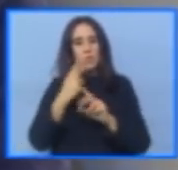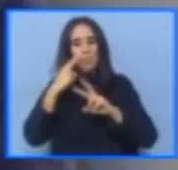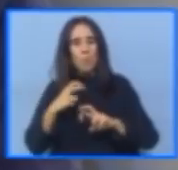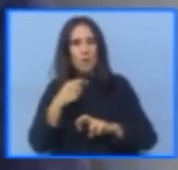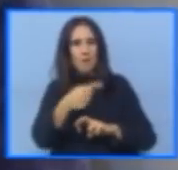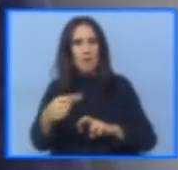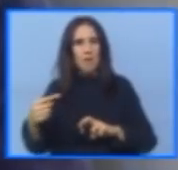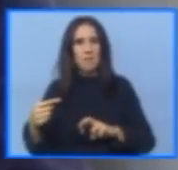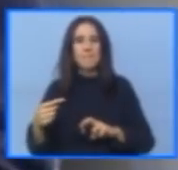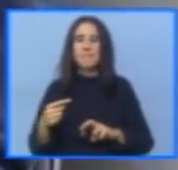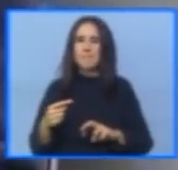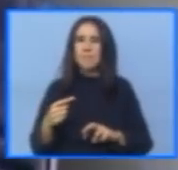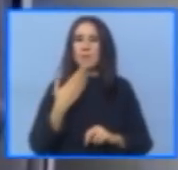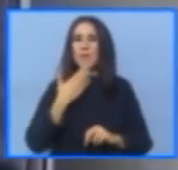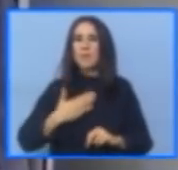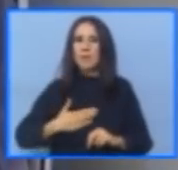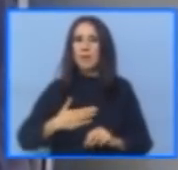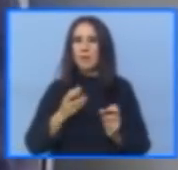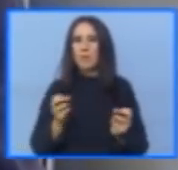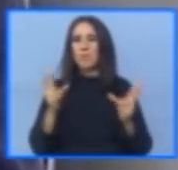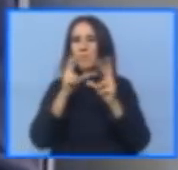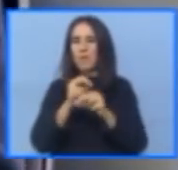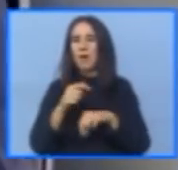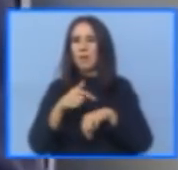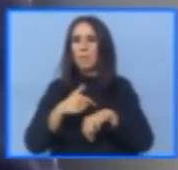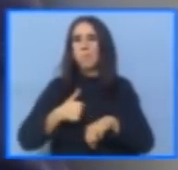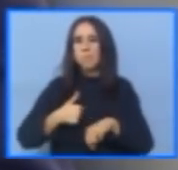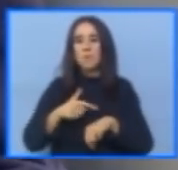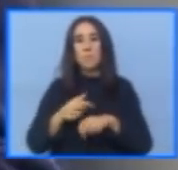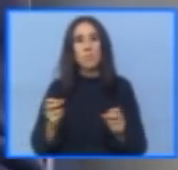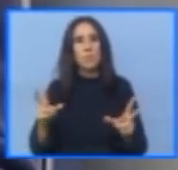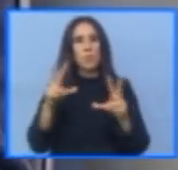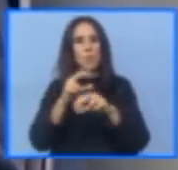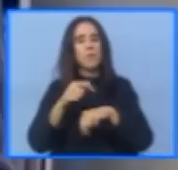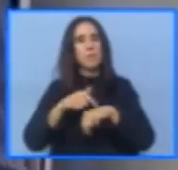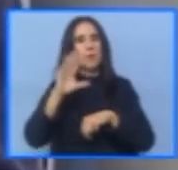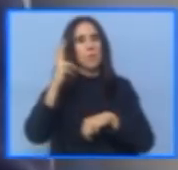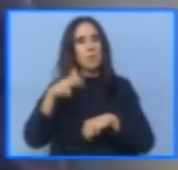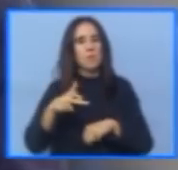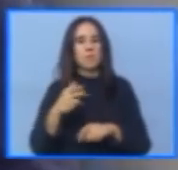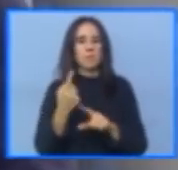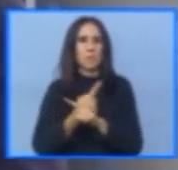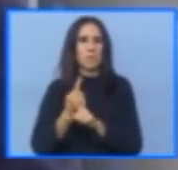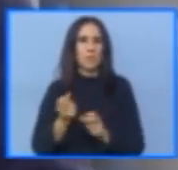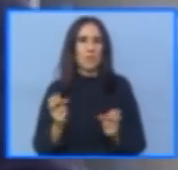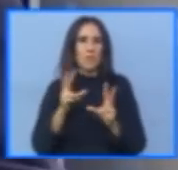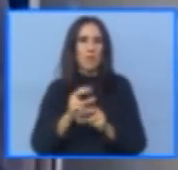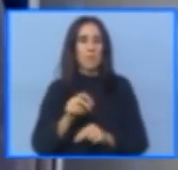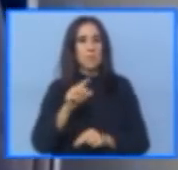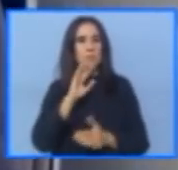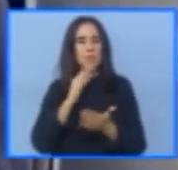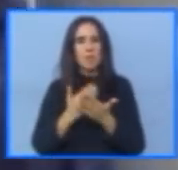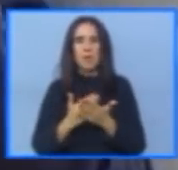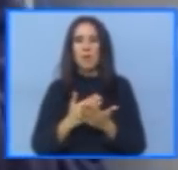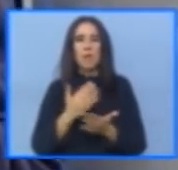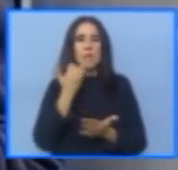estão, permite-me chegar à novidade do tempo, a um tempo novo, a um tempo em que aconteçam coisas novas. E isso é motivo de